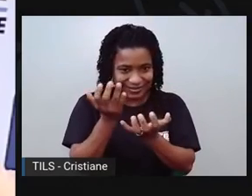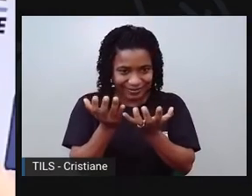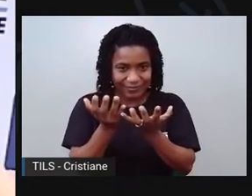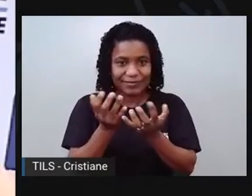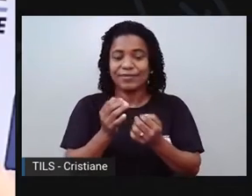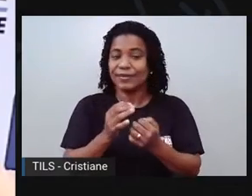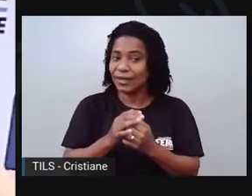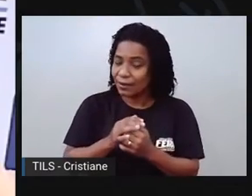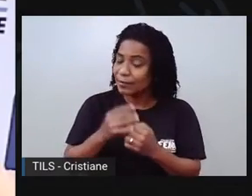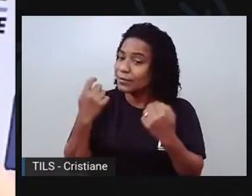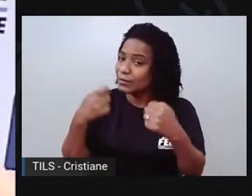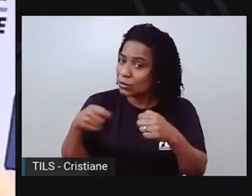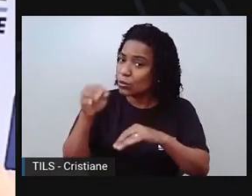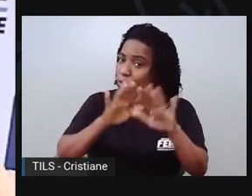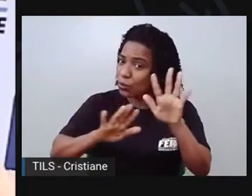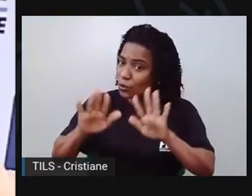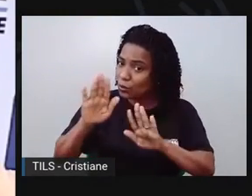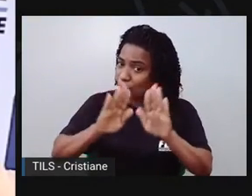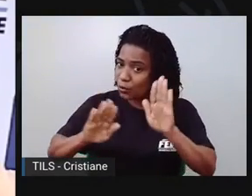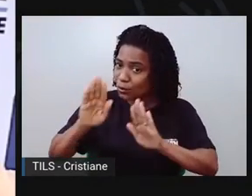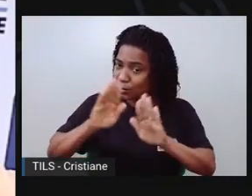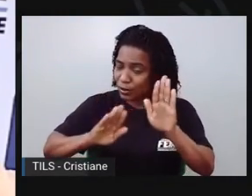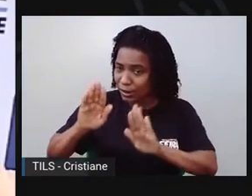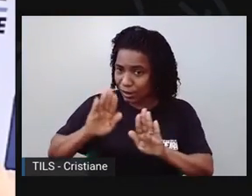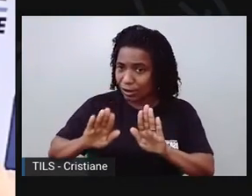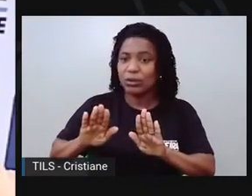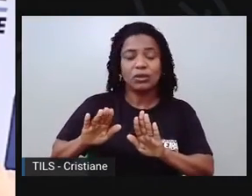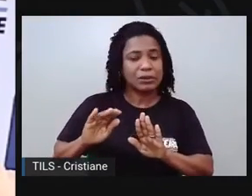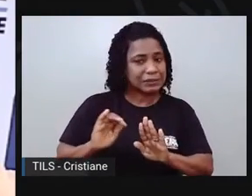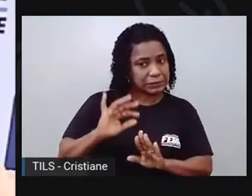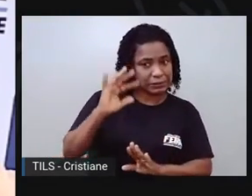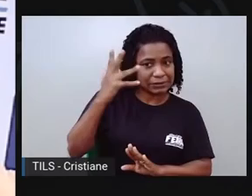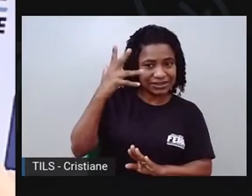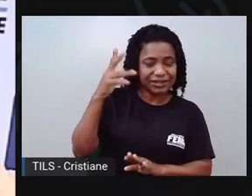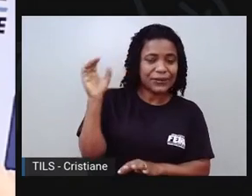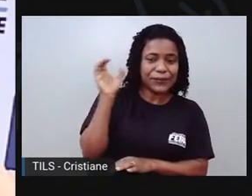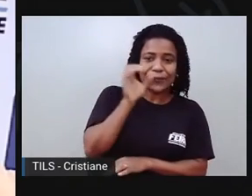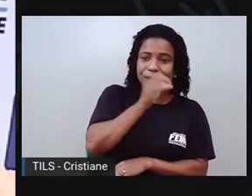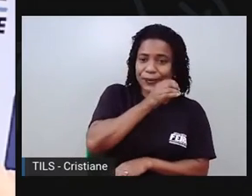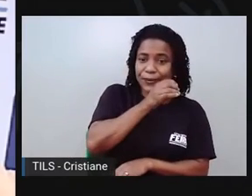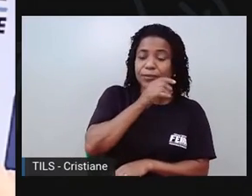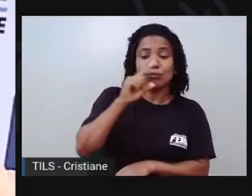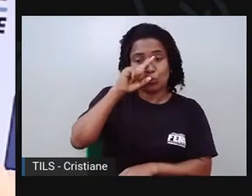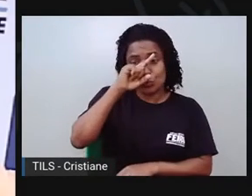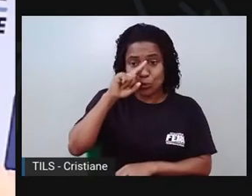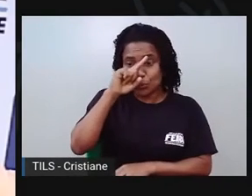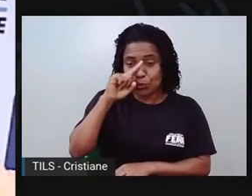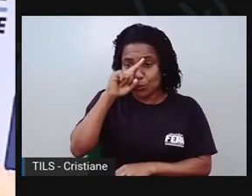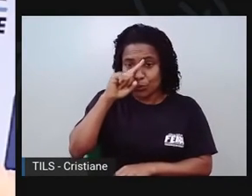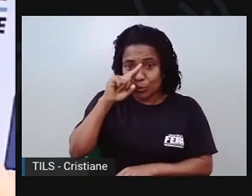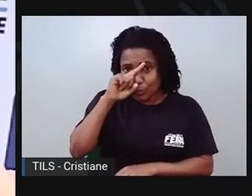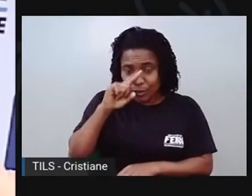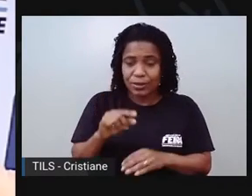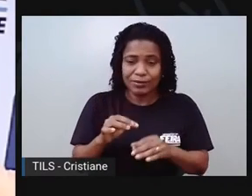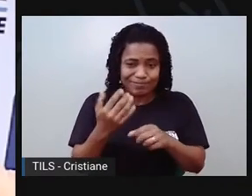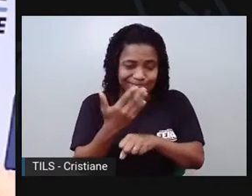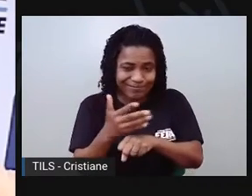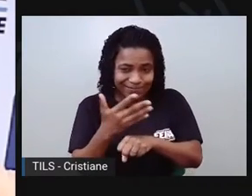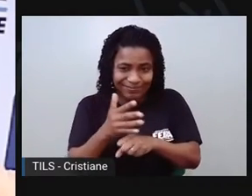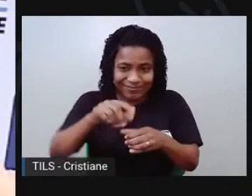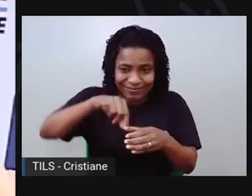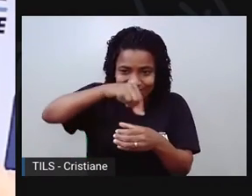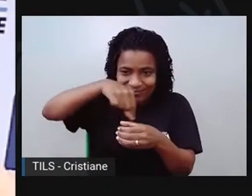cuidado para não se machucarem. Então, para preparar essa receita, vocês precisam da ajuda de um